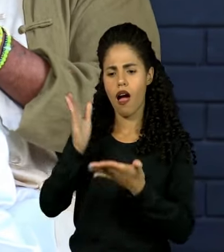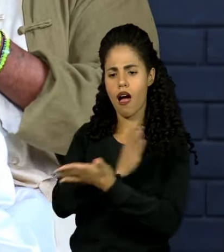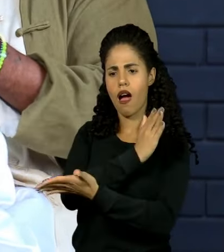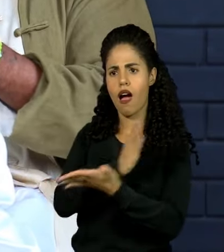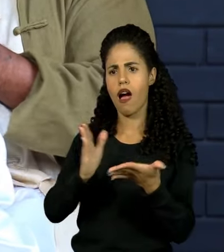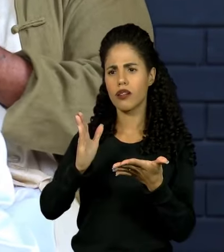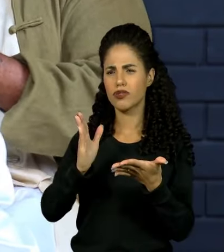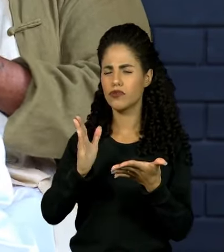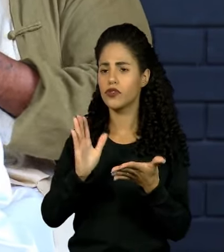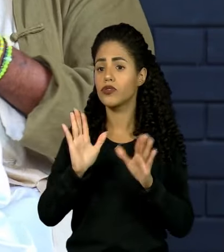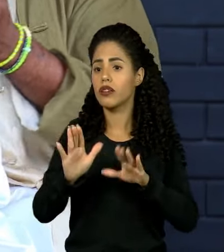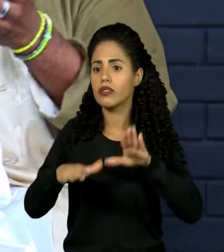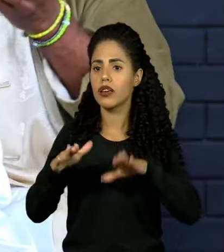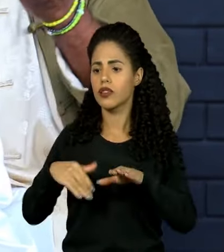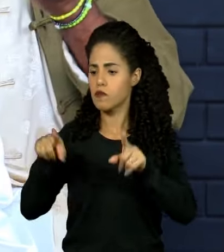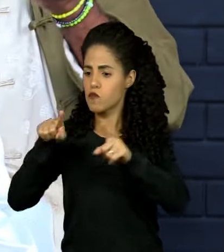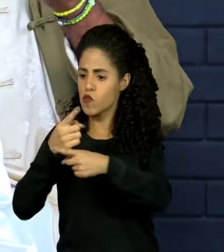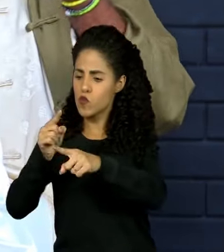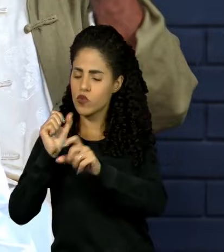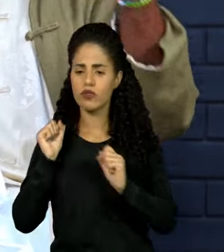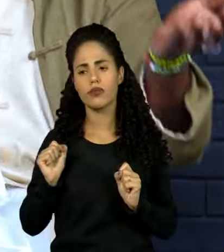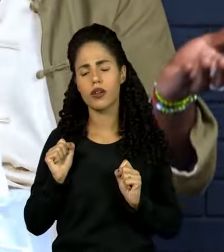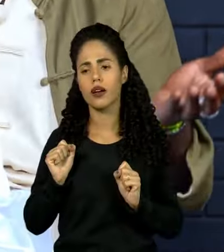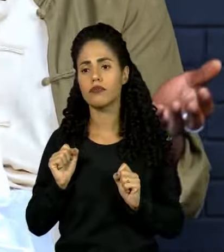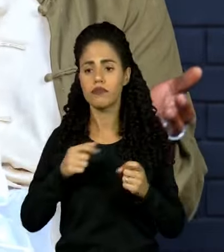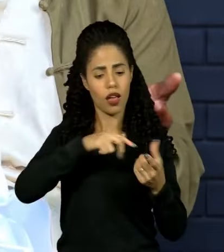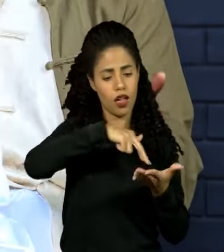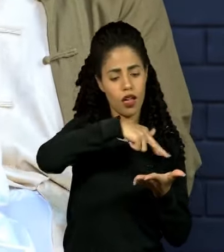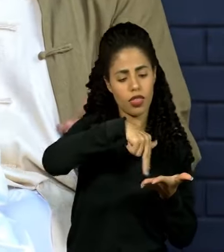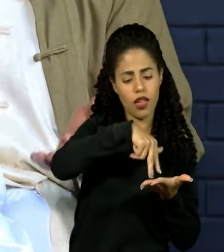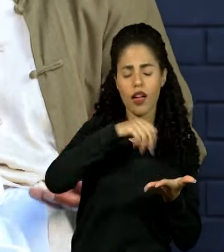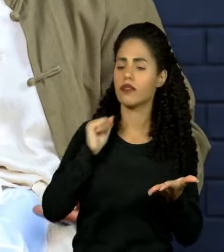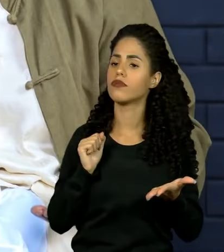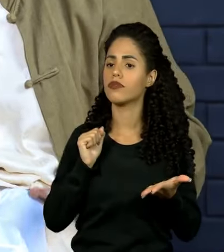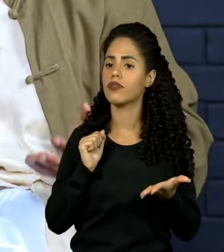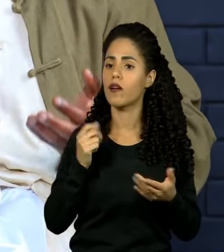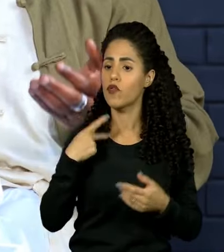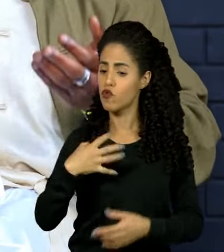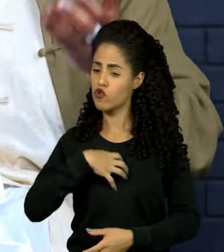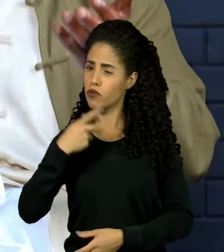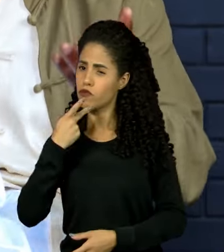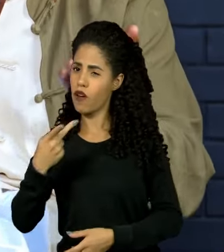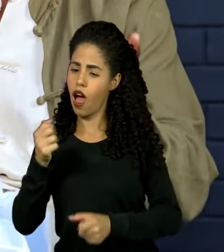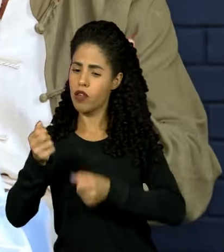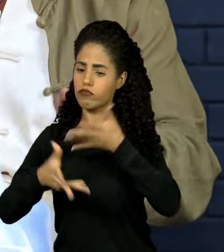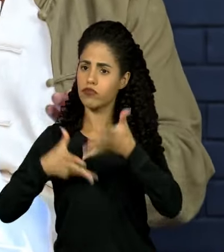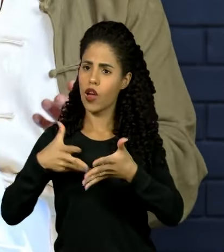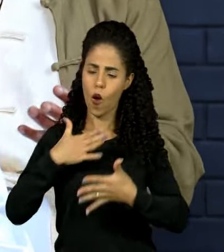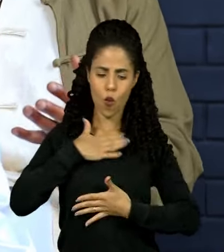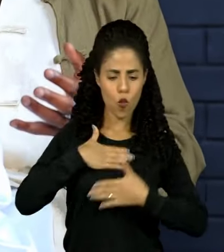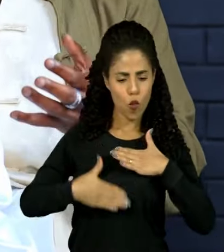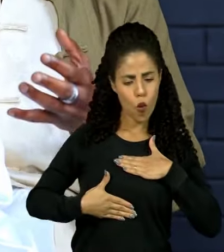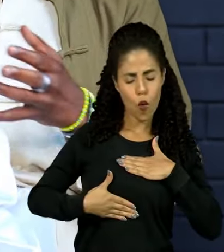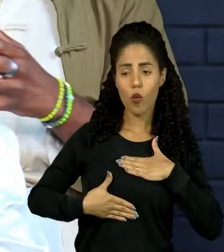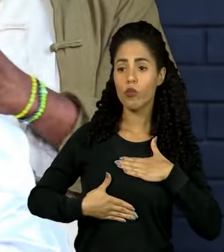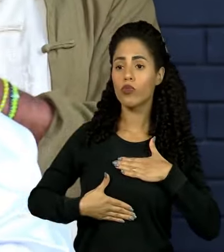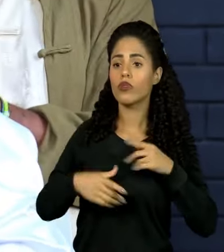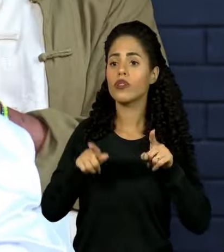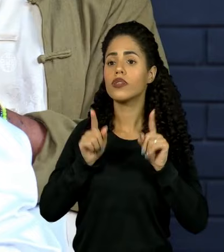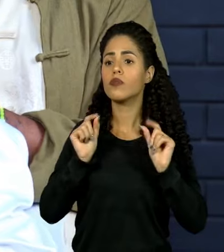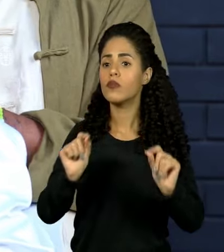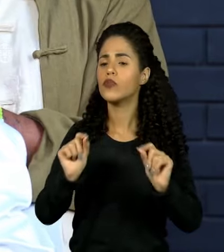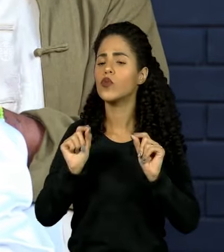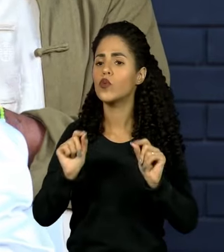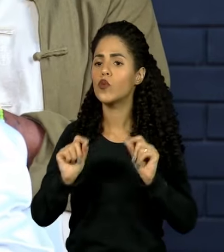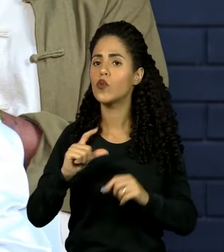uma dicotomia a música a dança a fala o corpo e o que a